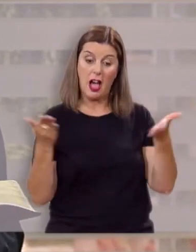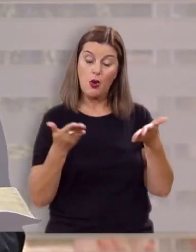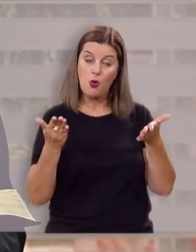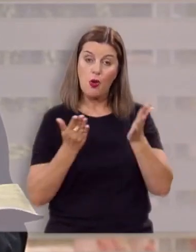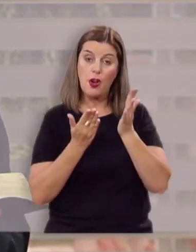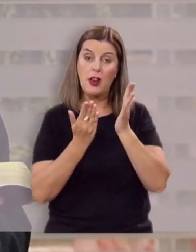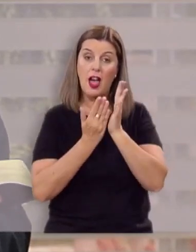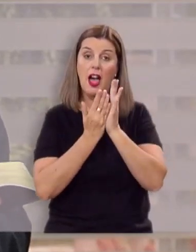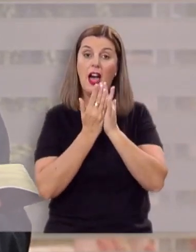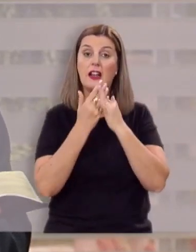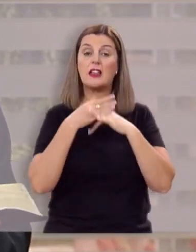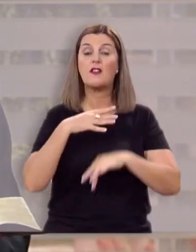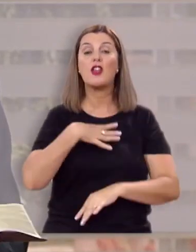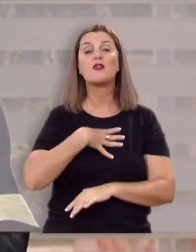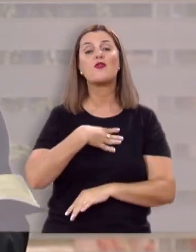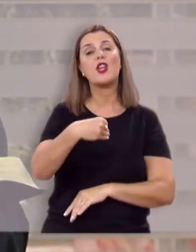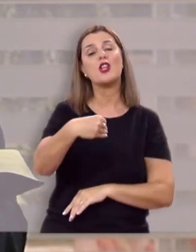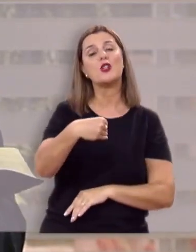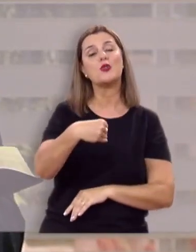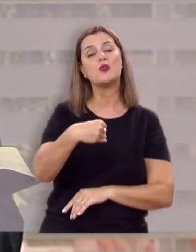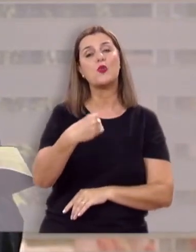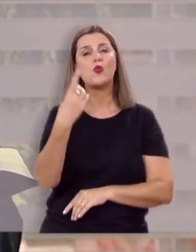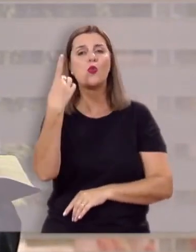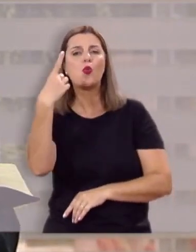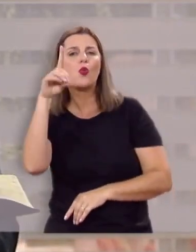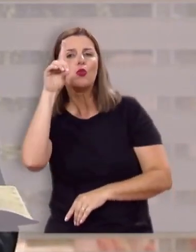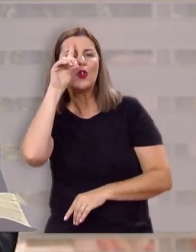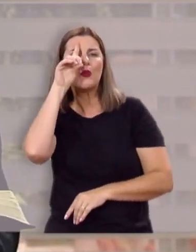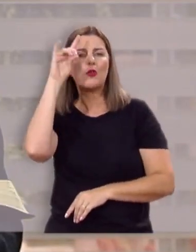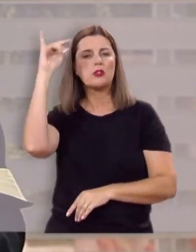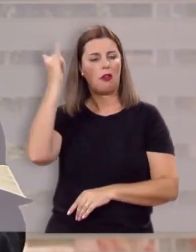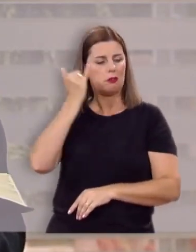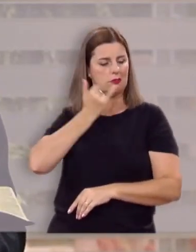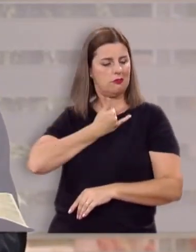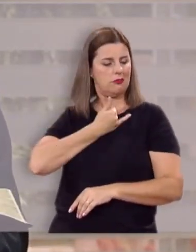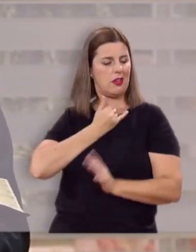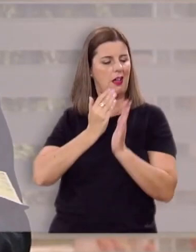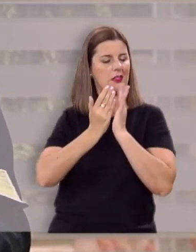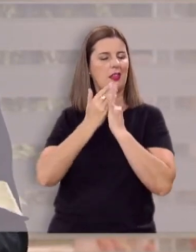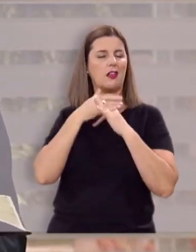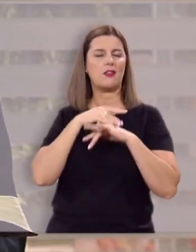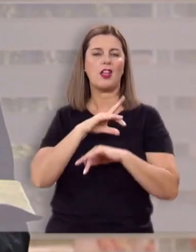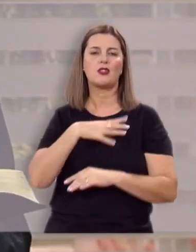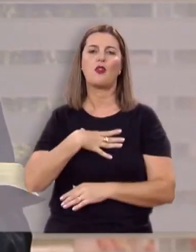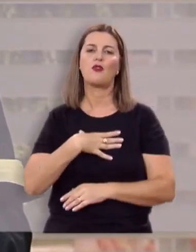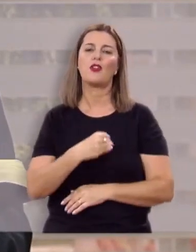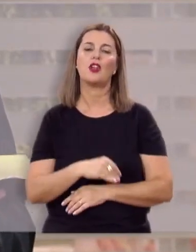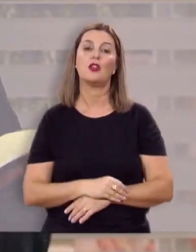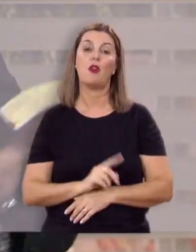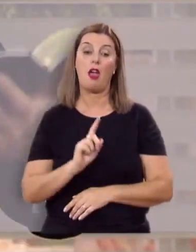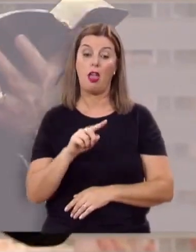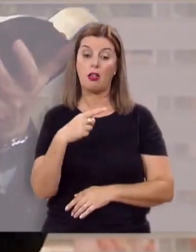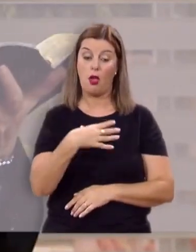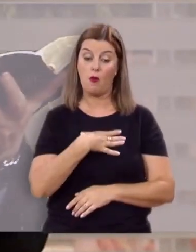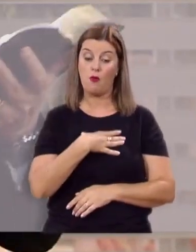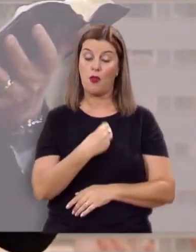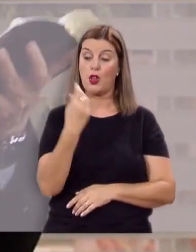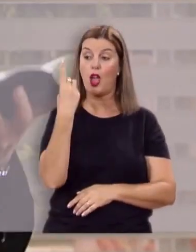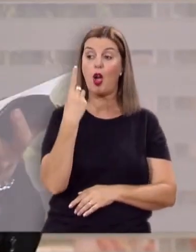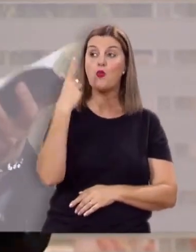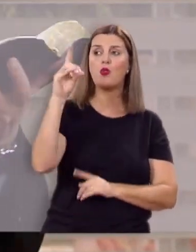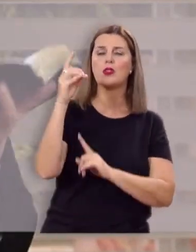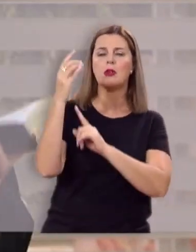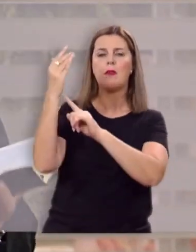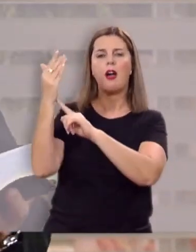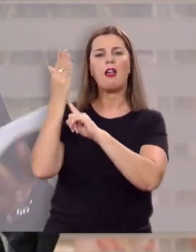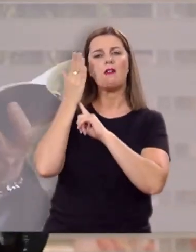ele nos fala pelo Filho. Nesses últimos dias, nos falou pelo Filho. Então o Filho é a